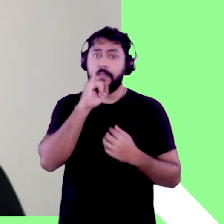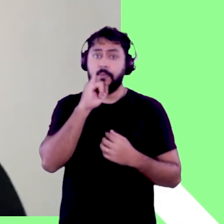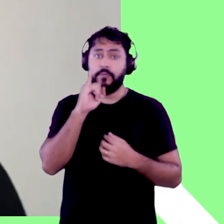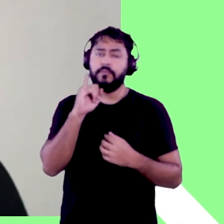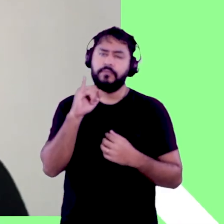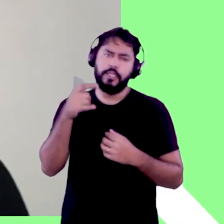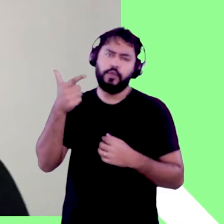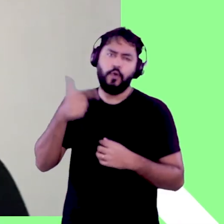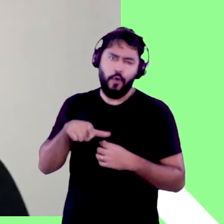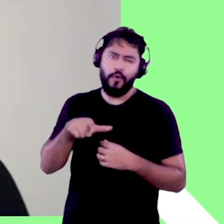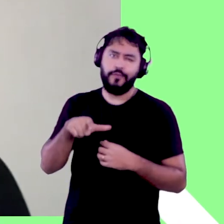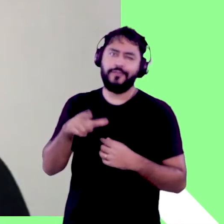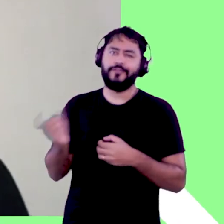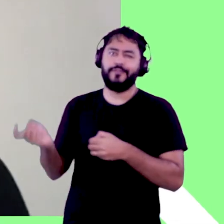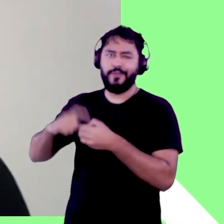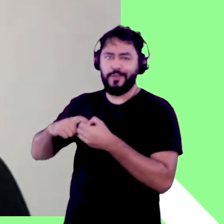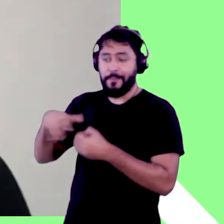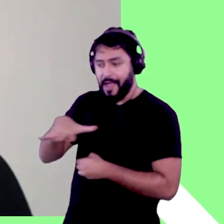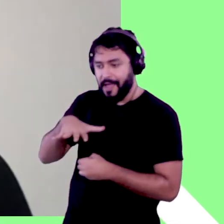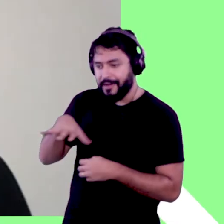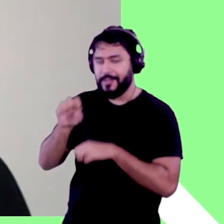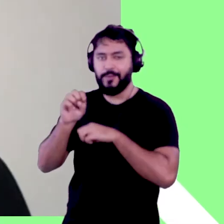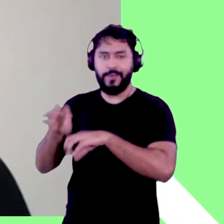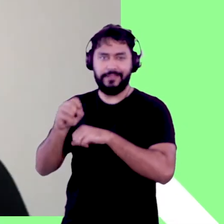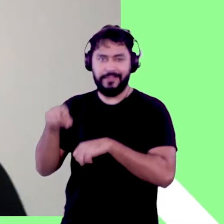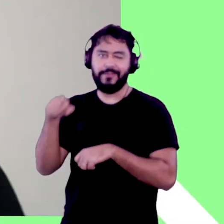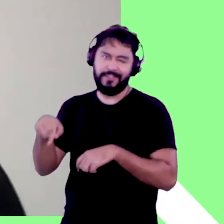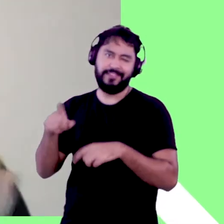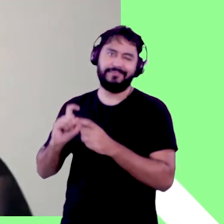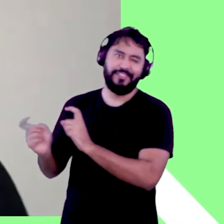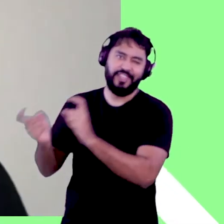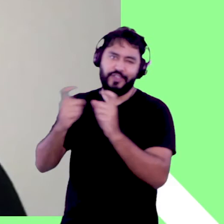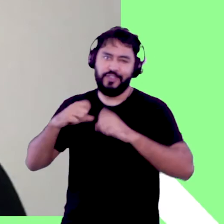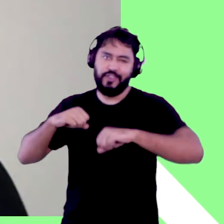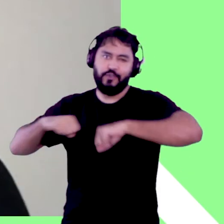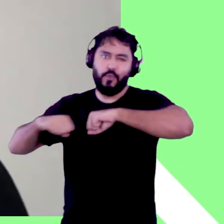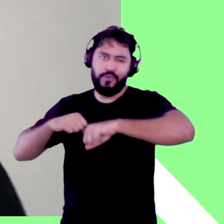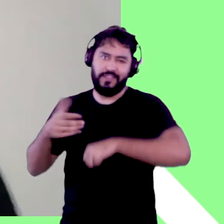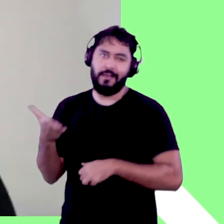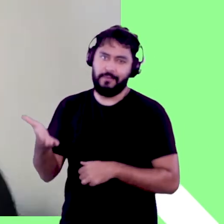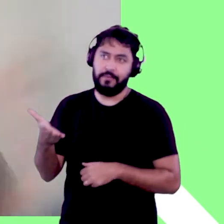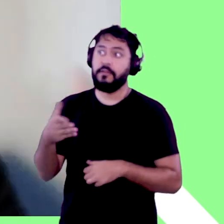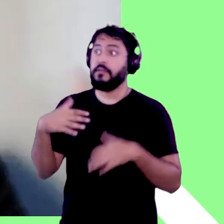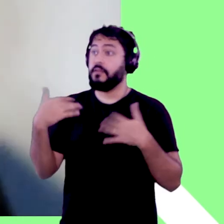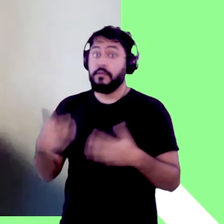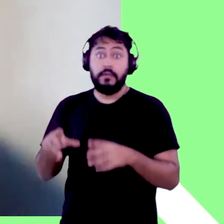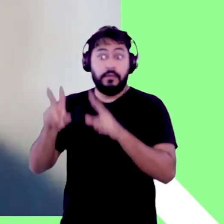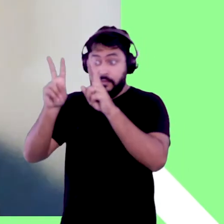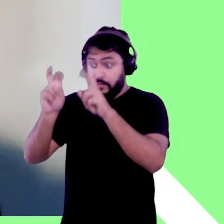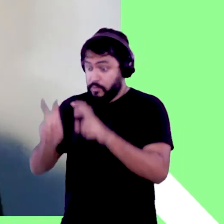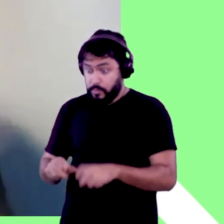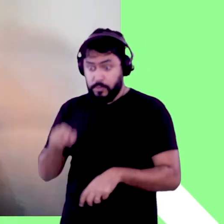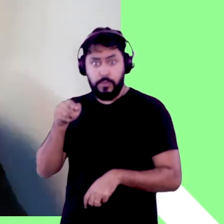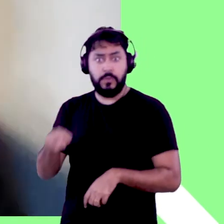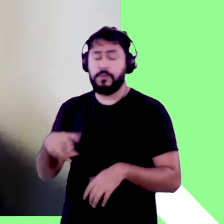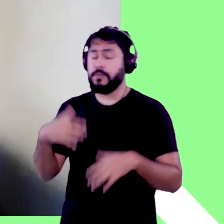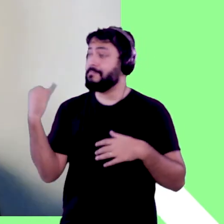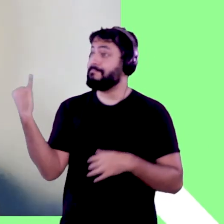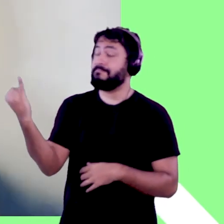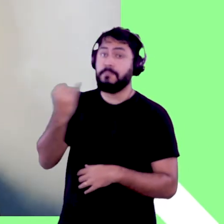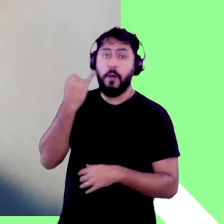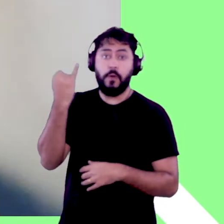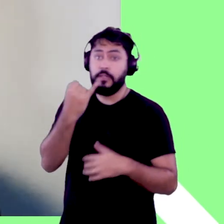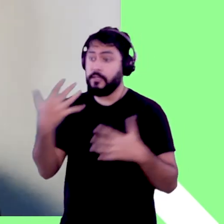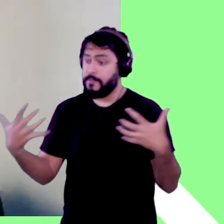Mais uma vez a discussão, o quanto todas essas questões são importantes estarem transversais, né?